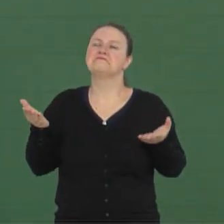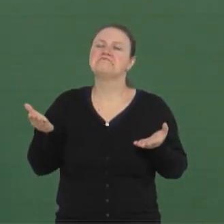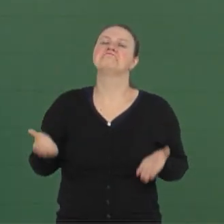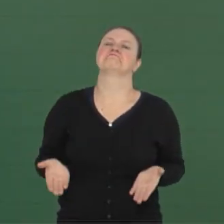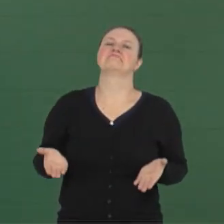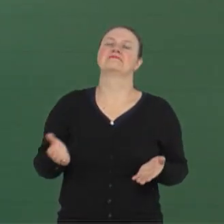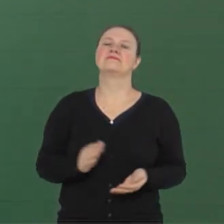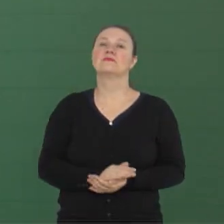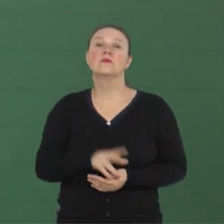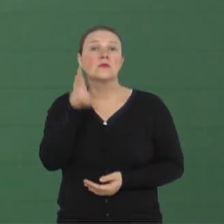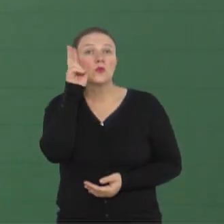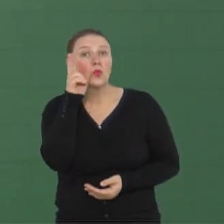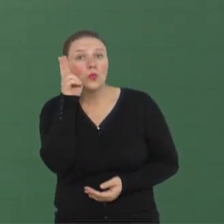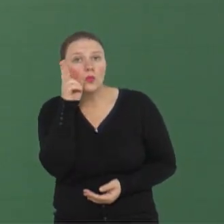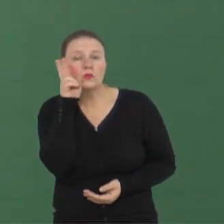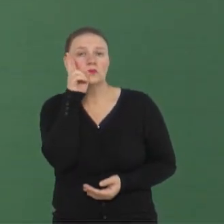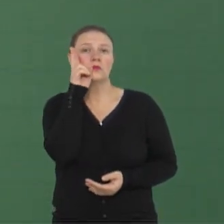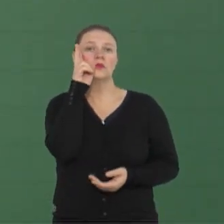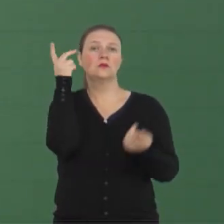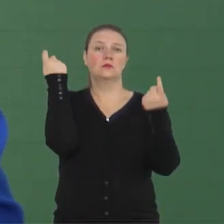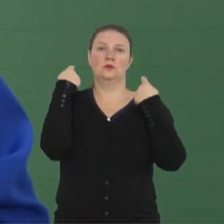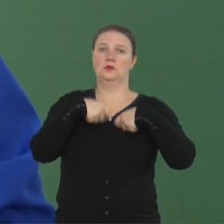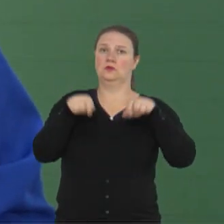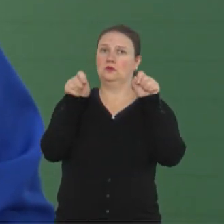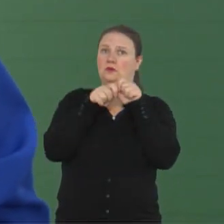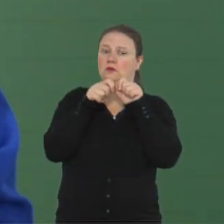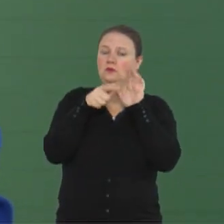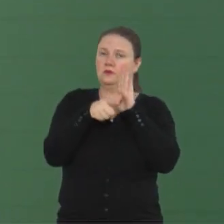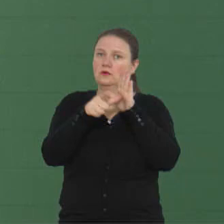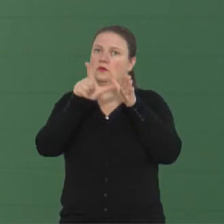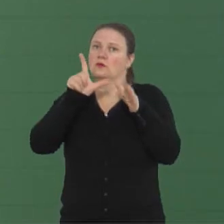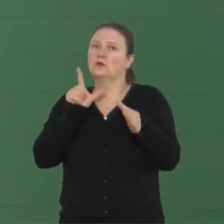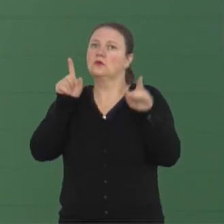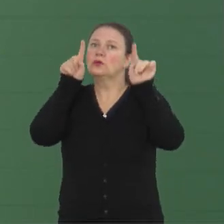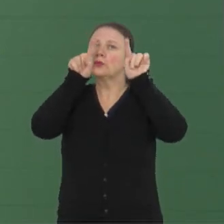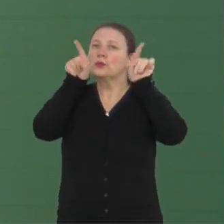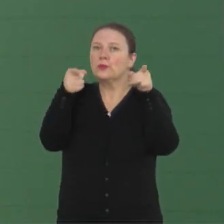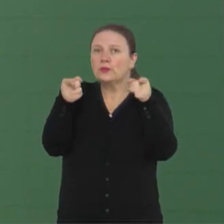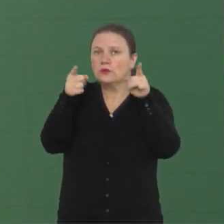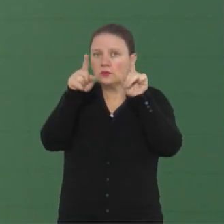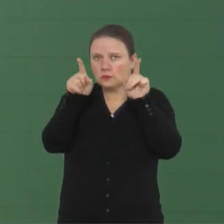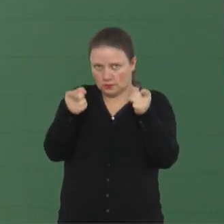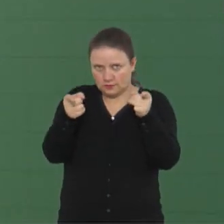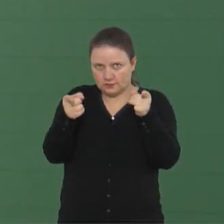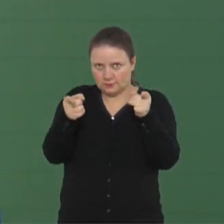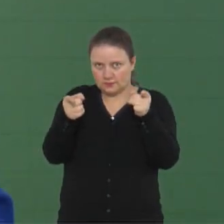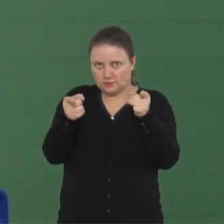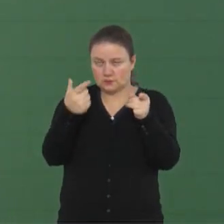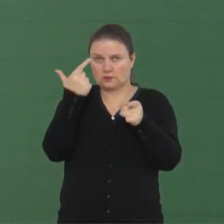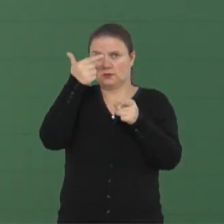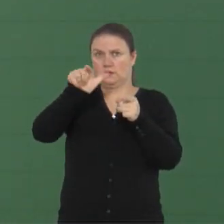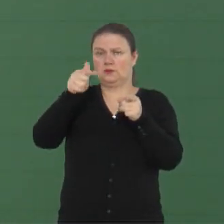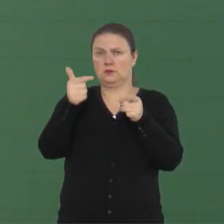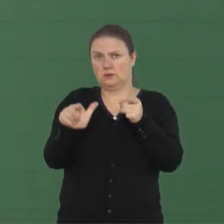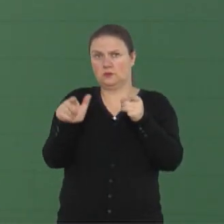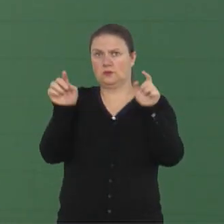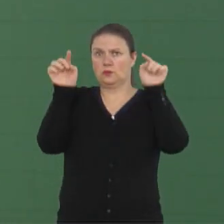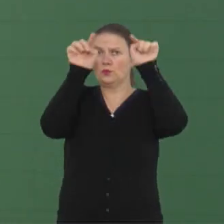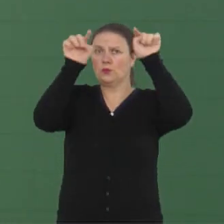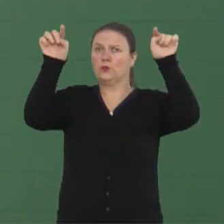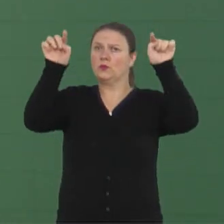bem. Lembrando, preciso resolver primeiro o que está dentro dos parênteses, depois o que está dentro